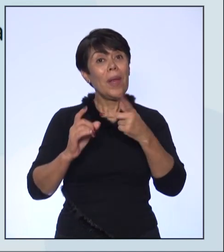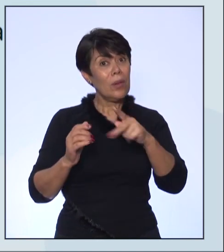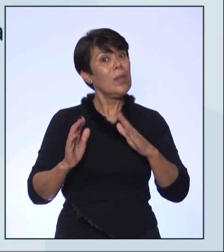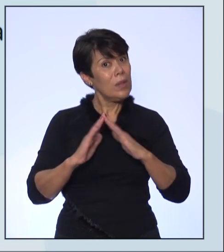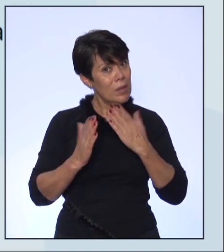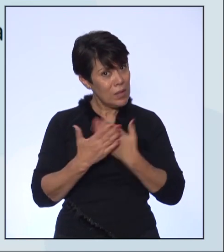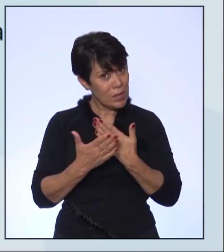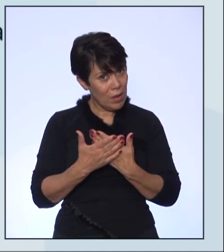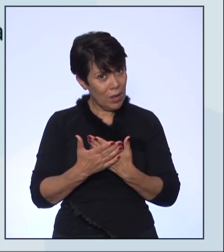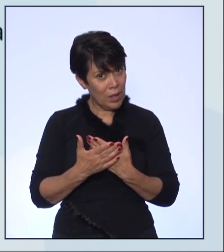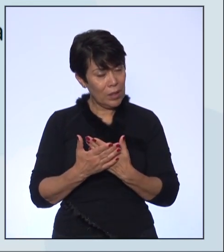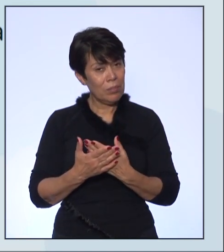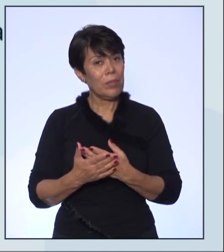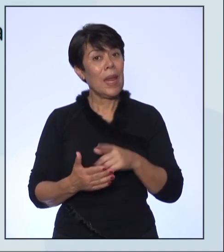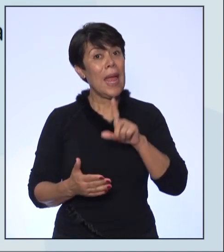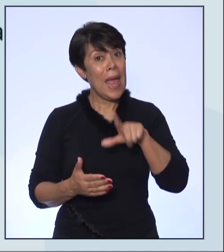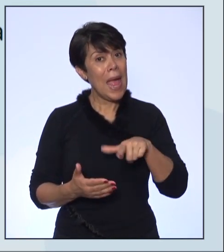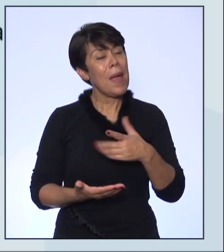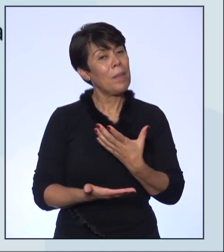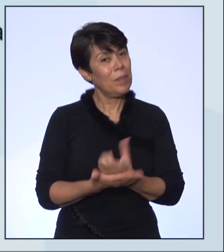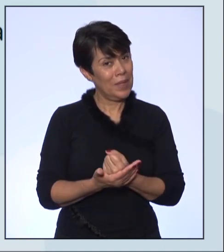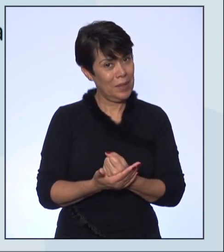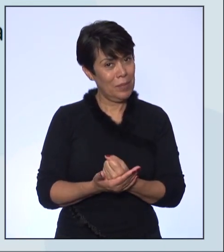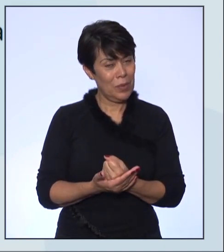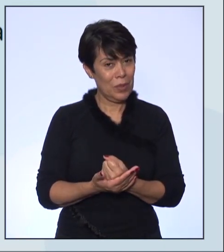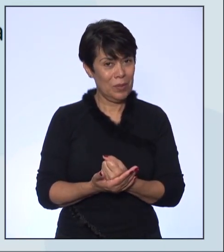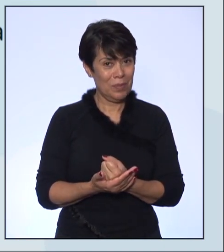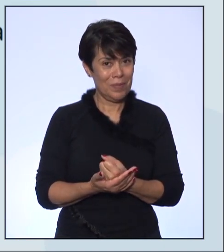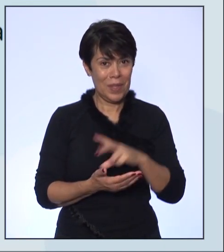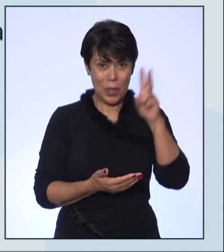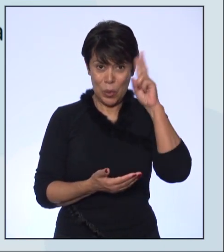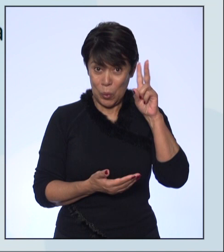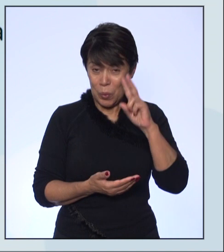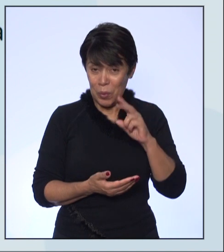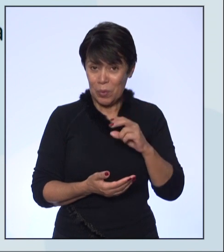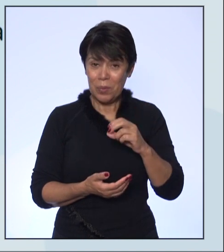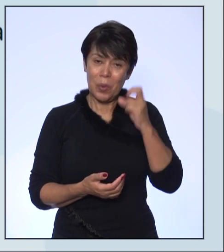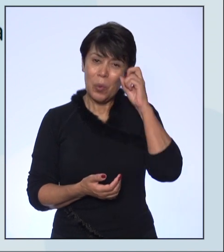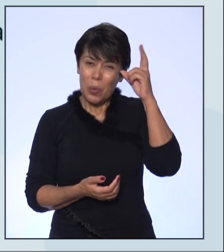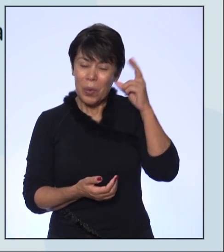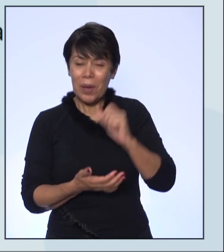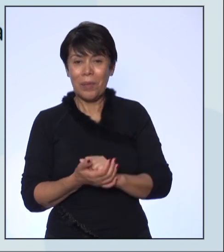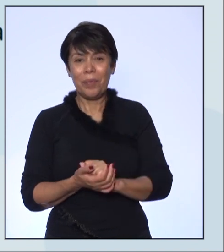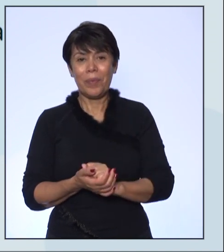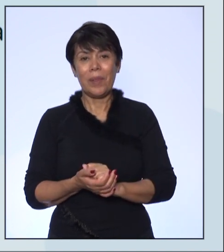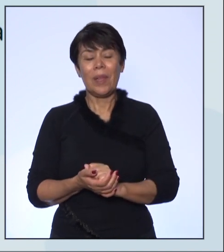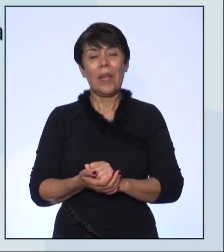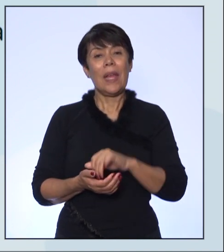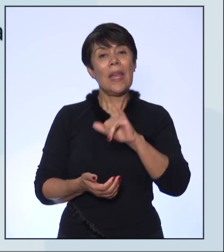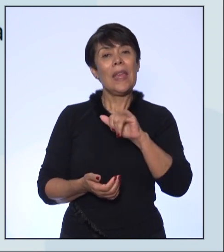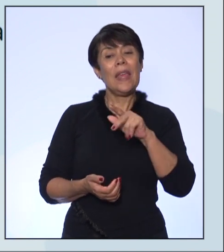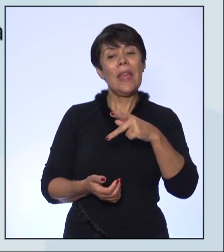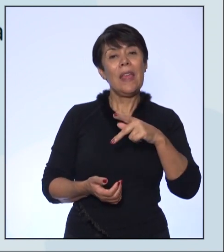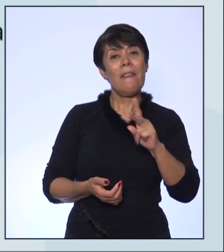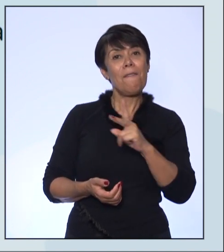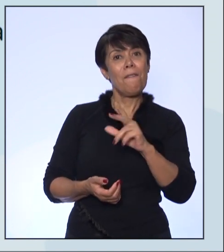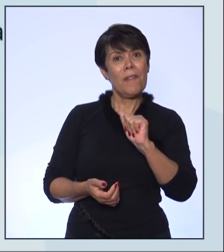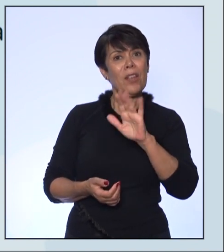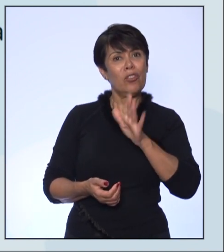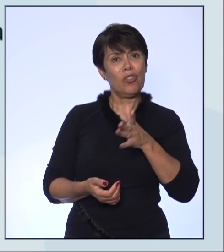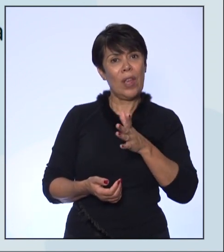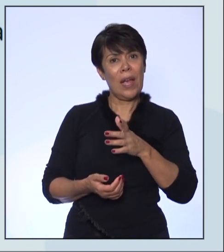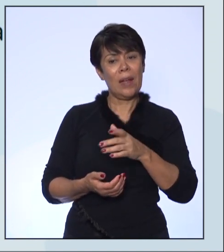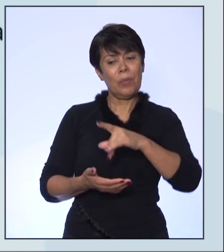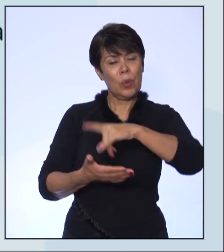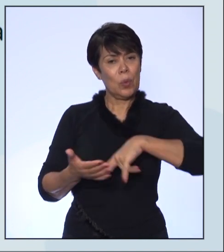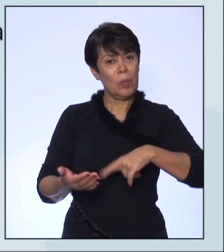tá? Ele é considerado patrimônio histórico e cultural? Ele foi tombado pelo IPHAN? Aí, poxa, professora,